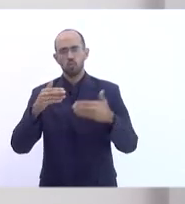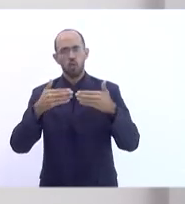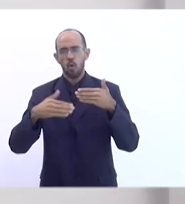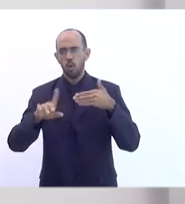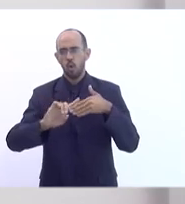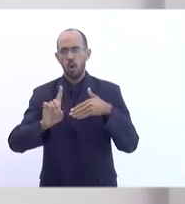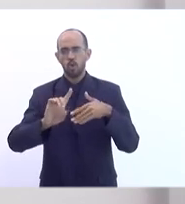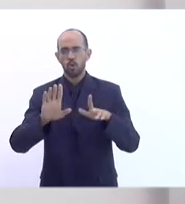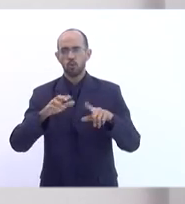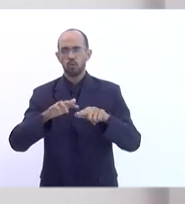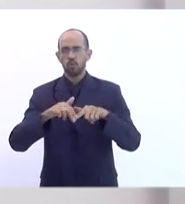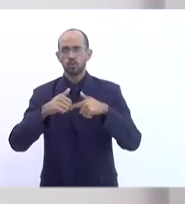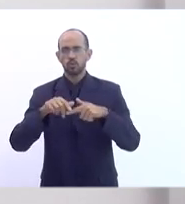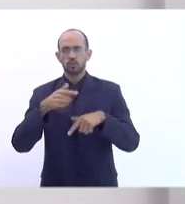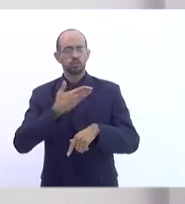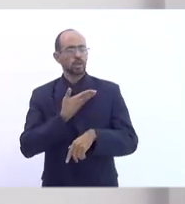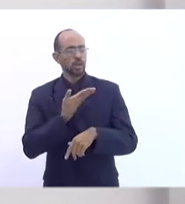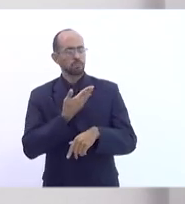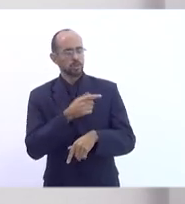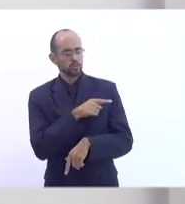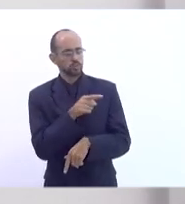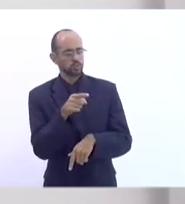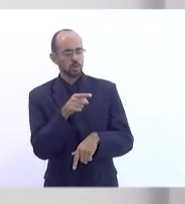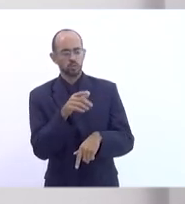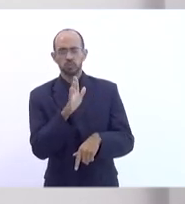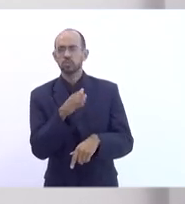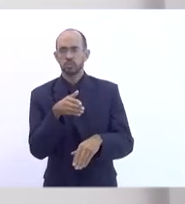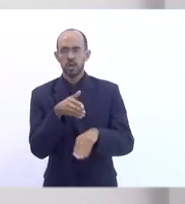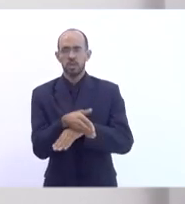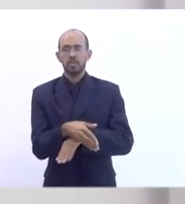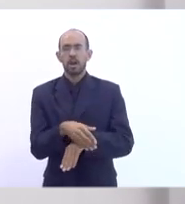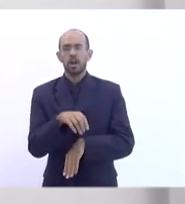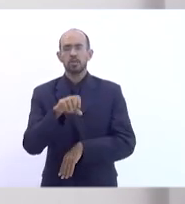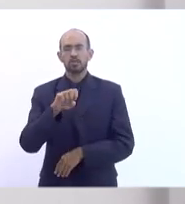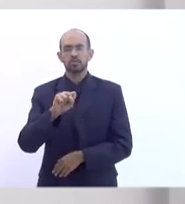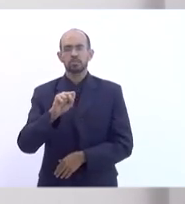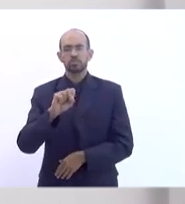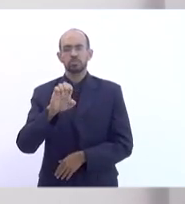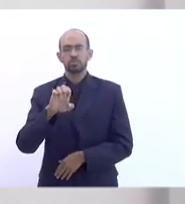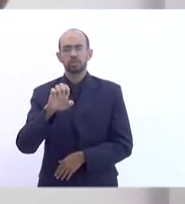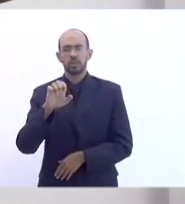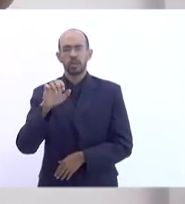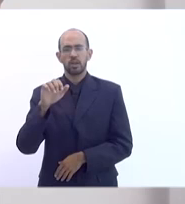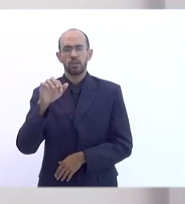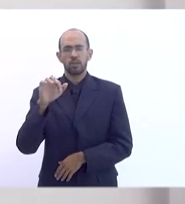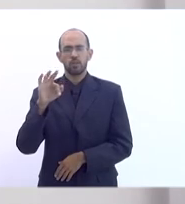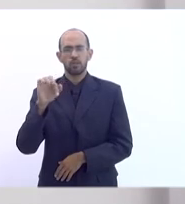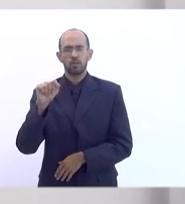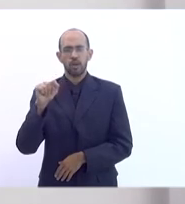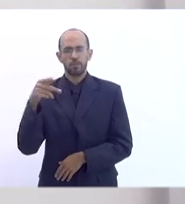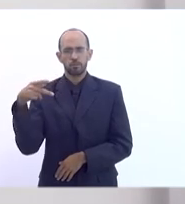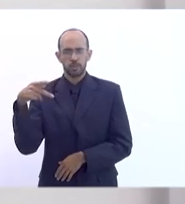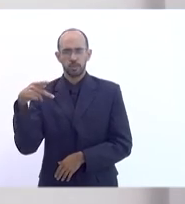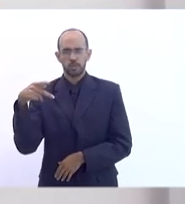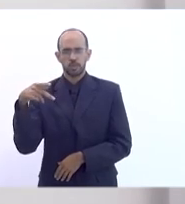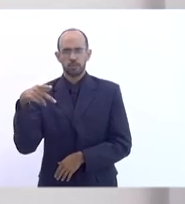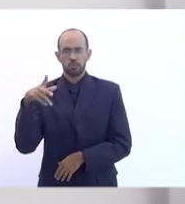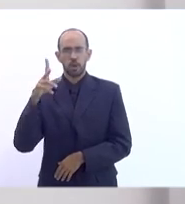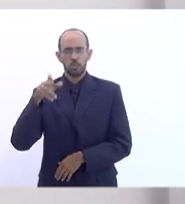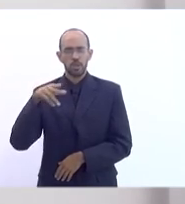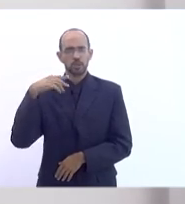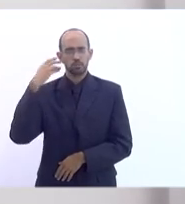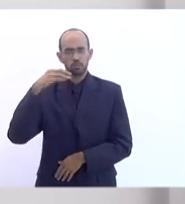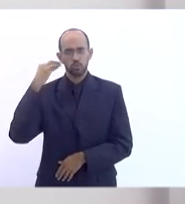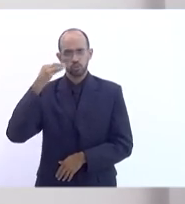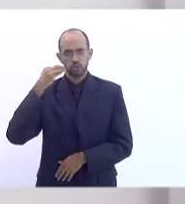tanto é que tem amigos vocês que estão nos e Fábio correto pelo mesmo motivo pelo